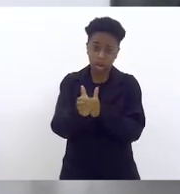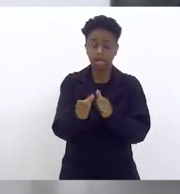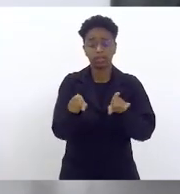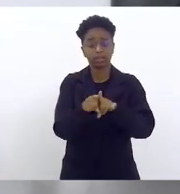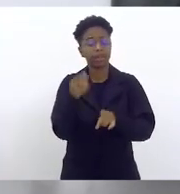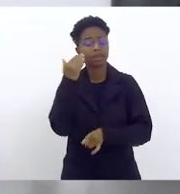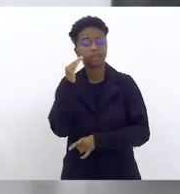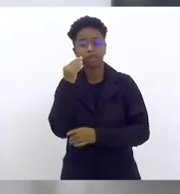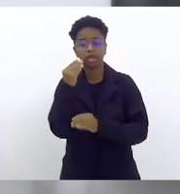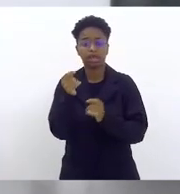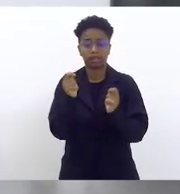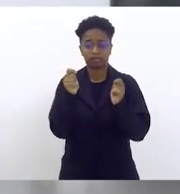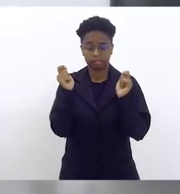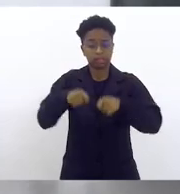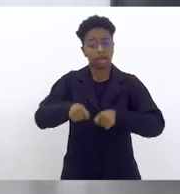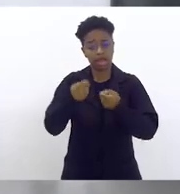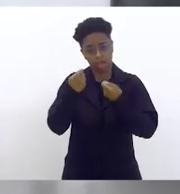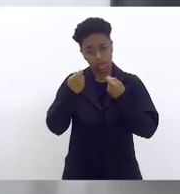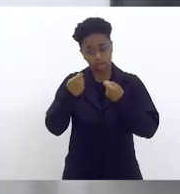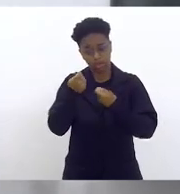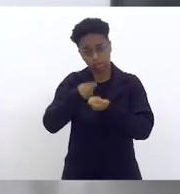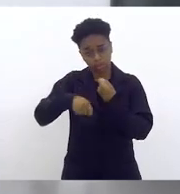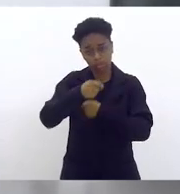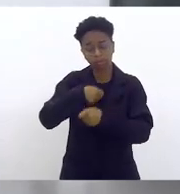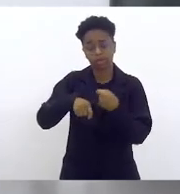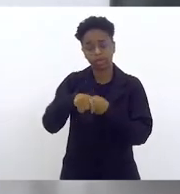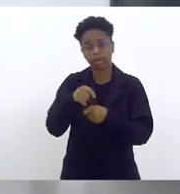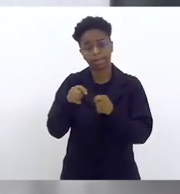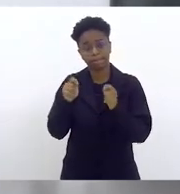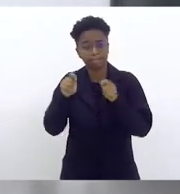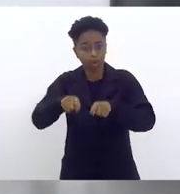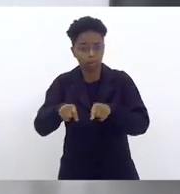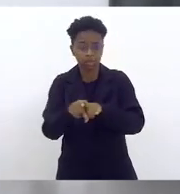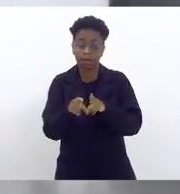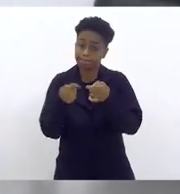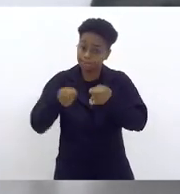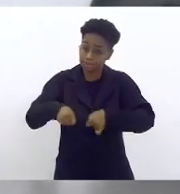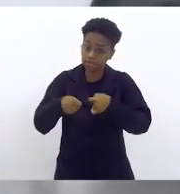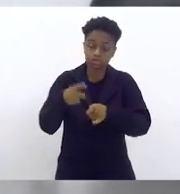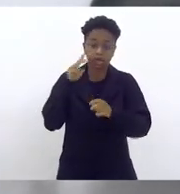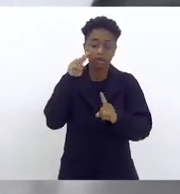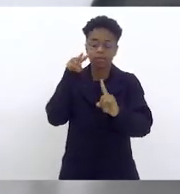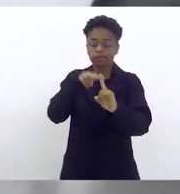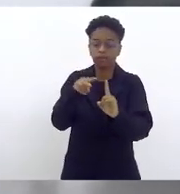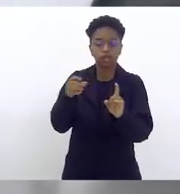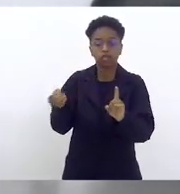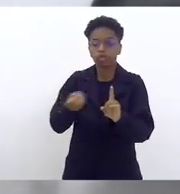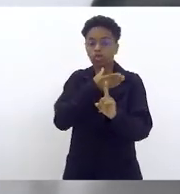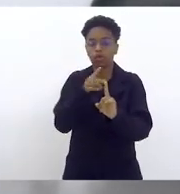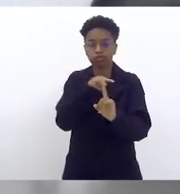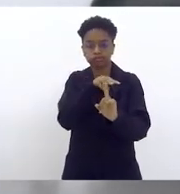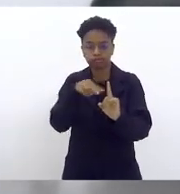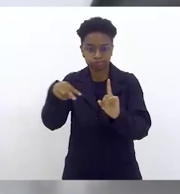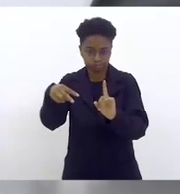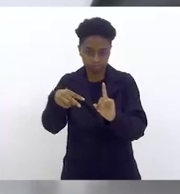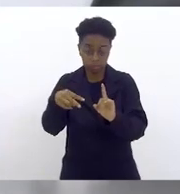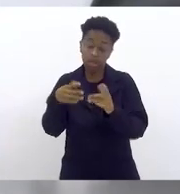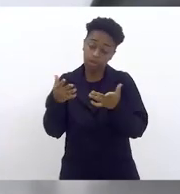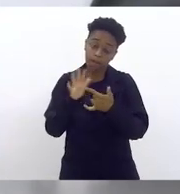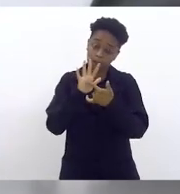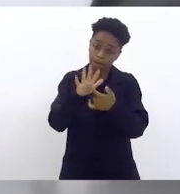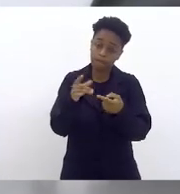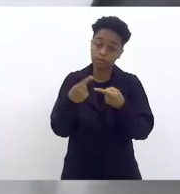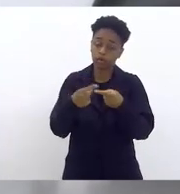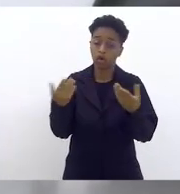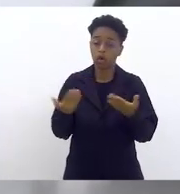que economia pode deve ser olhada de uma sobre uma nova dimensão demonstra Exatamente porque que